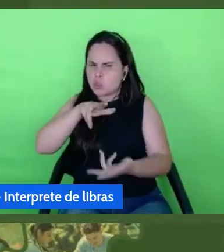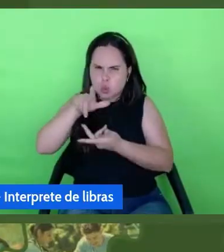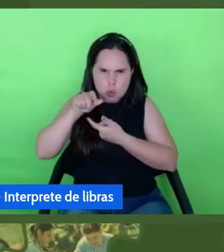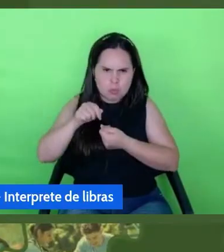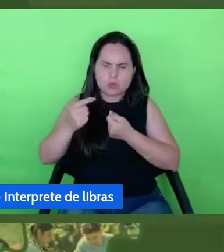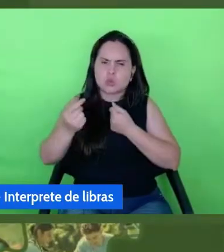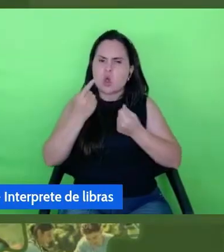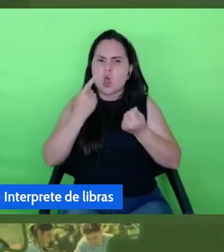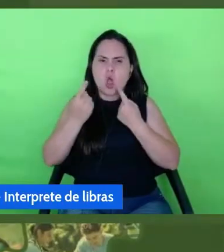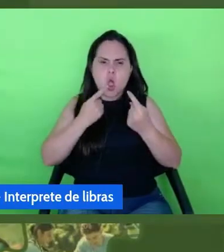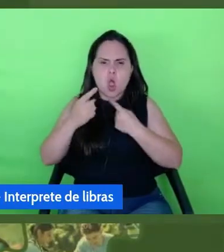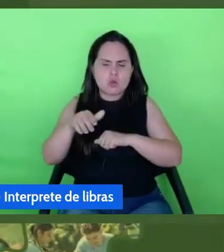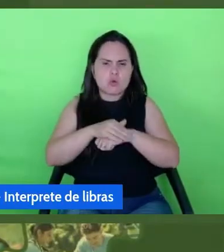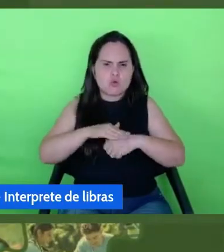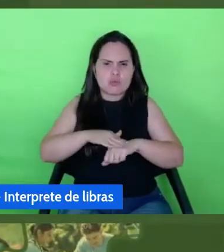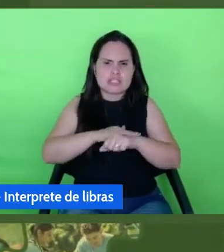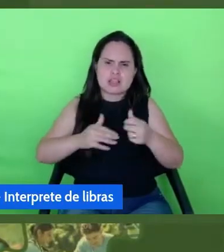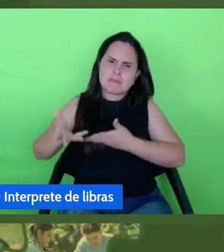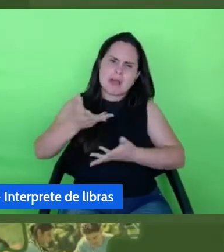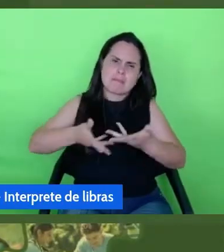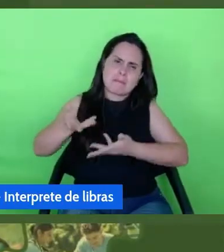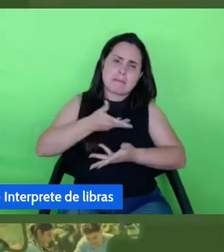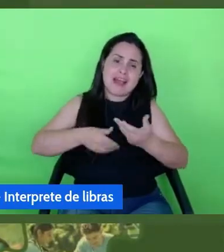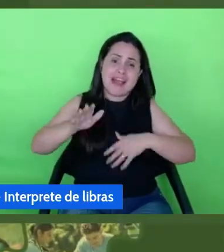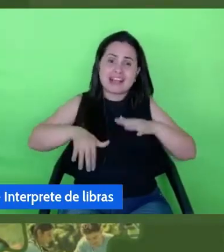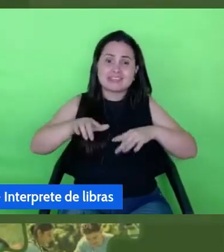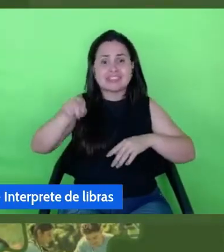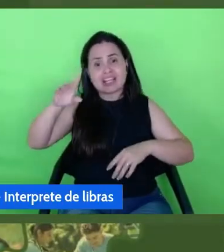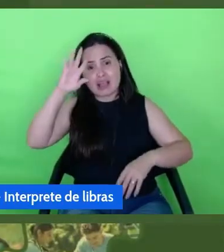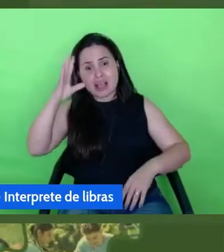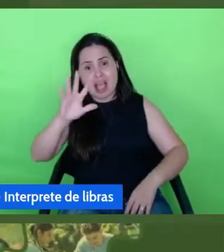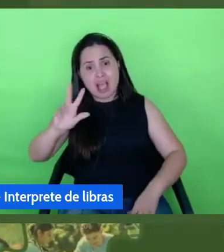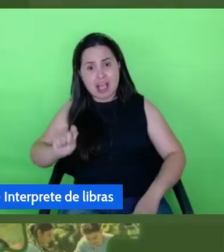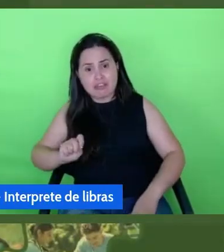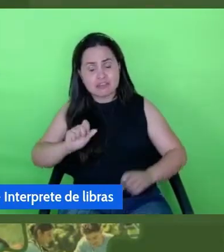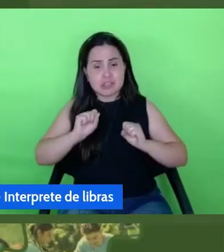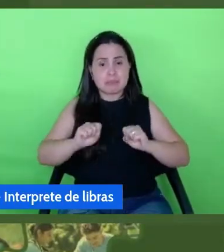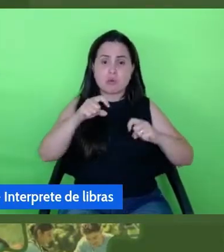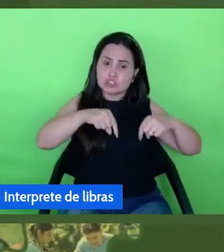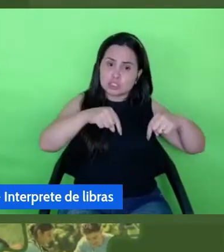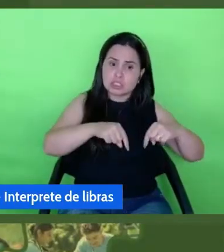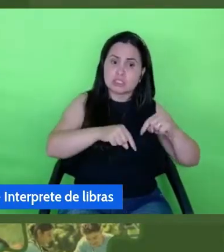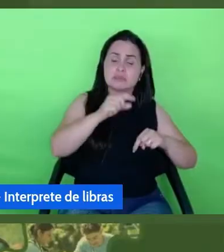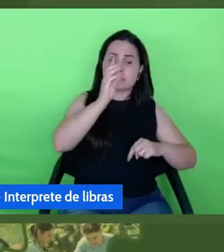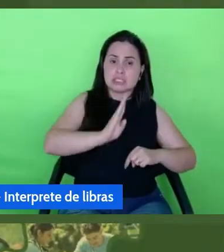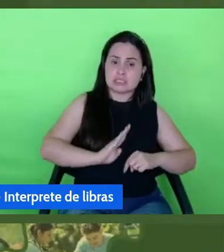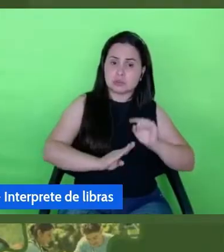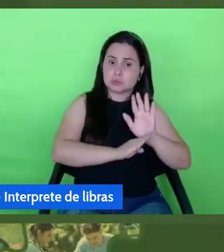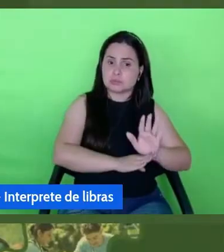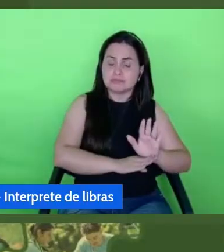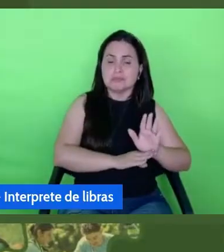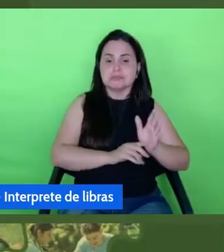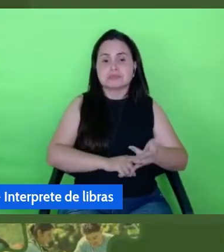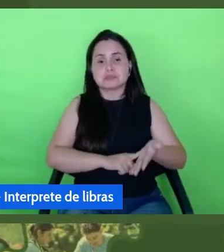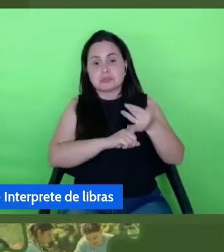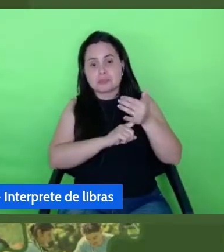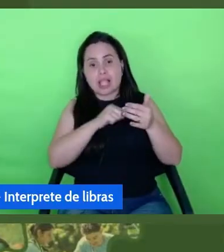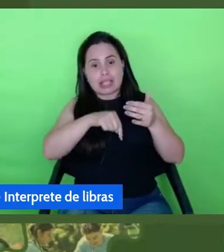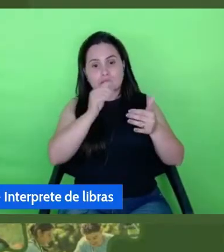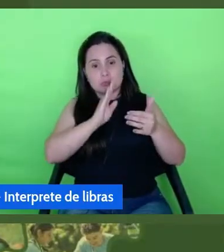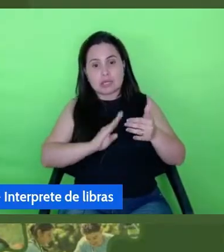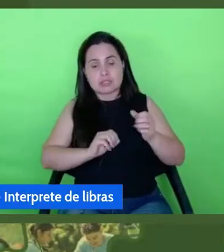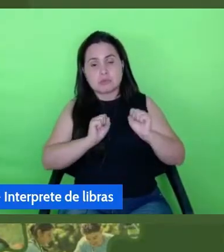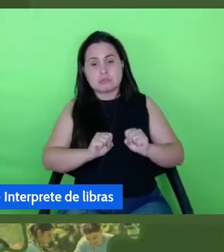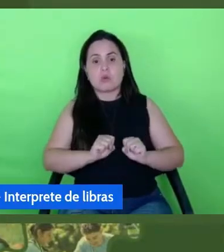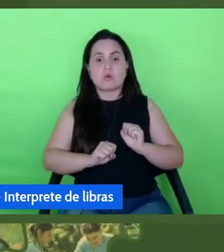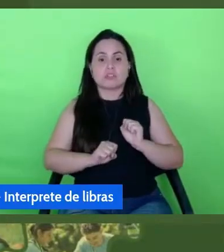dialogando entre si e compartilhando. Porque, às vezes, uma solução para a África pode servir aqui para o Brasil, uma tecnologia criada aqui no Brasil, ela